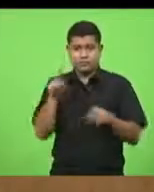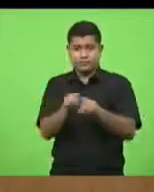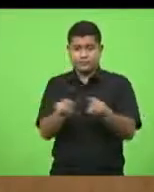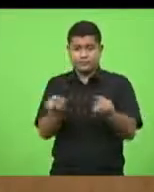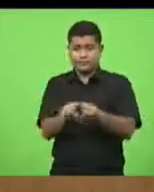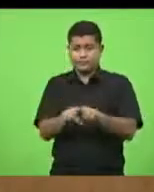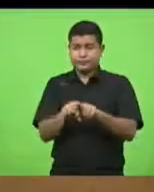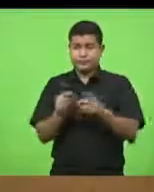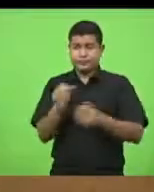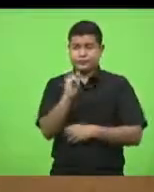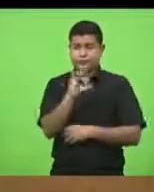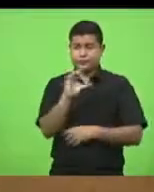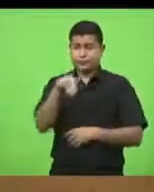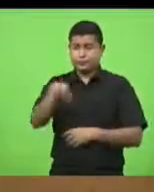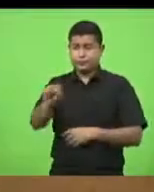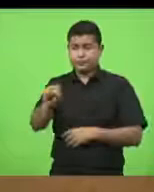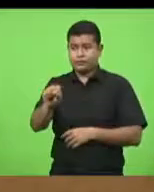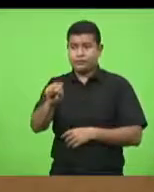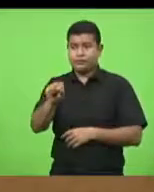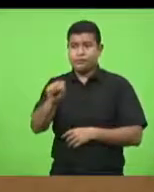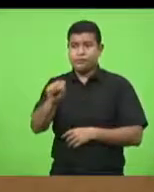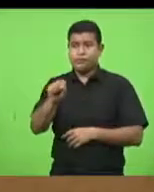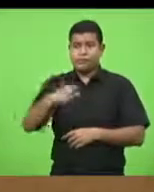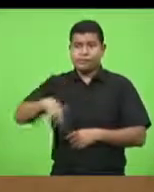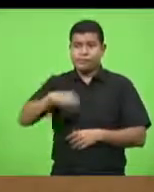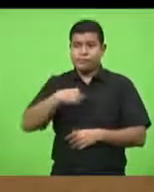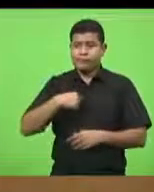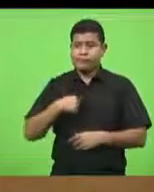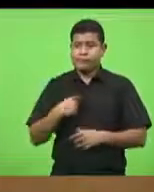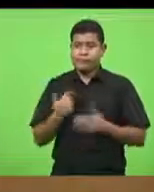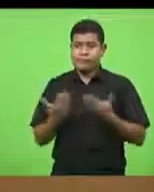do ICMS. Nós estamos fazendo